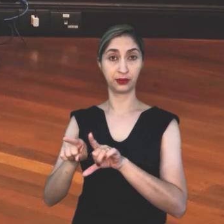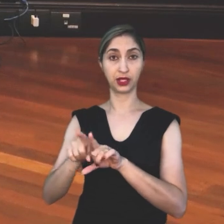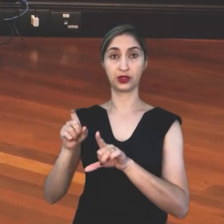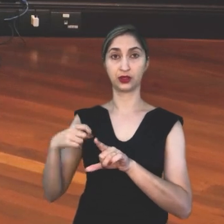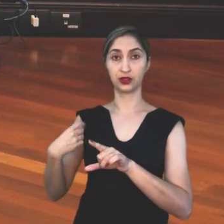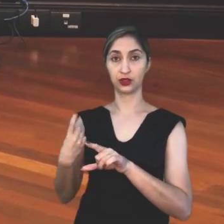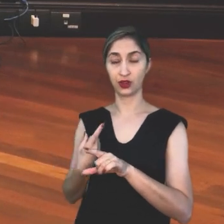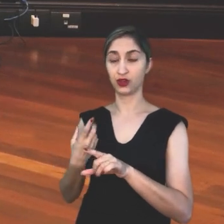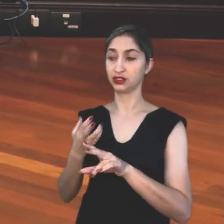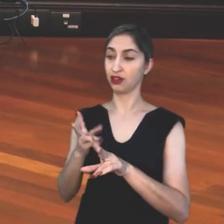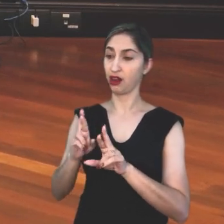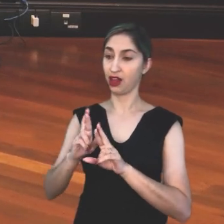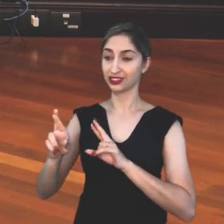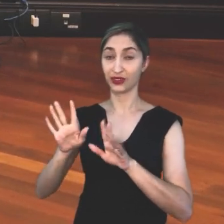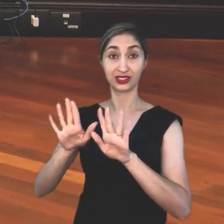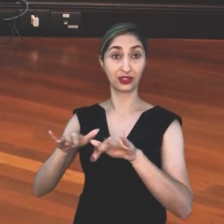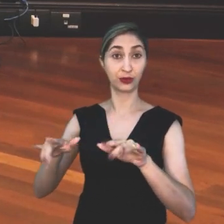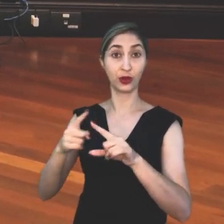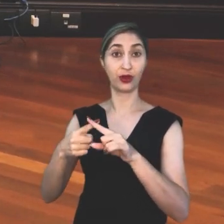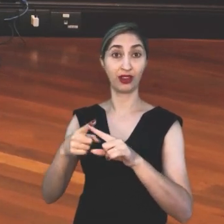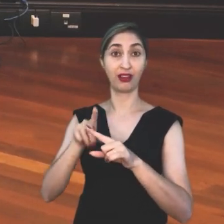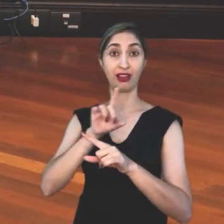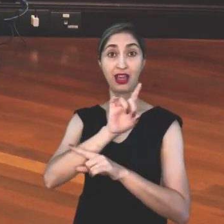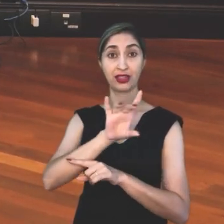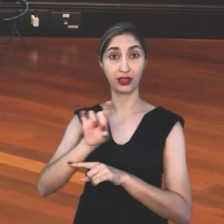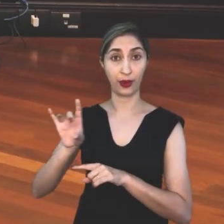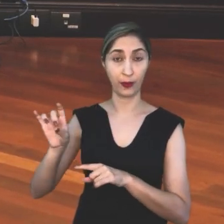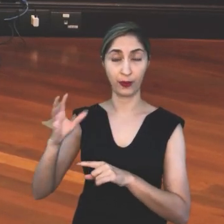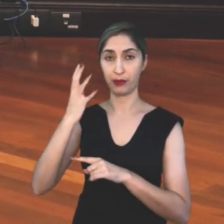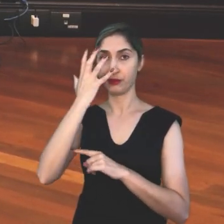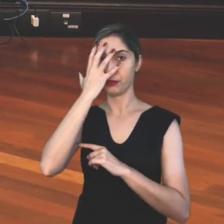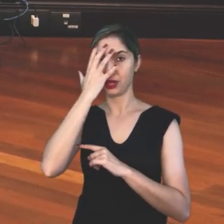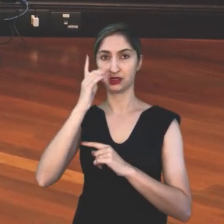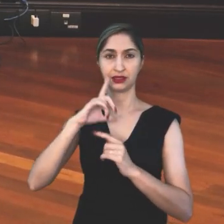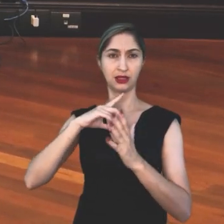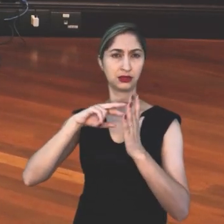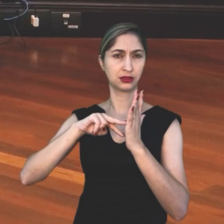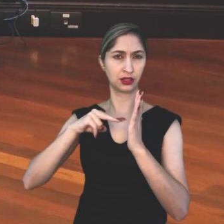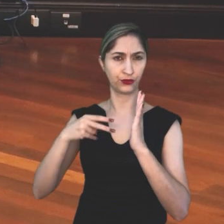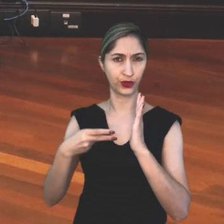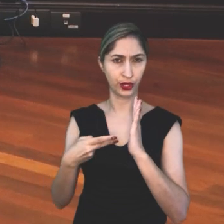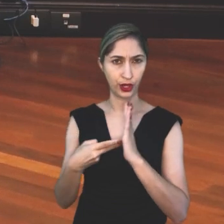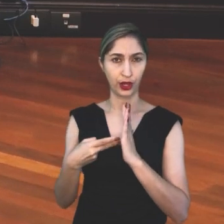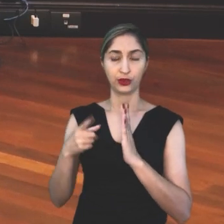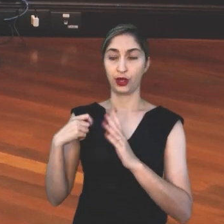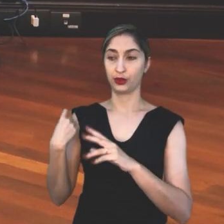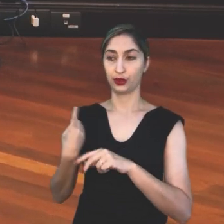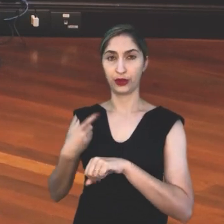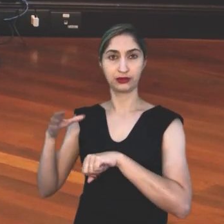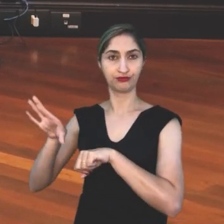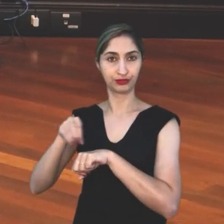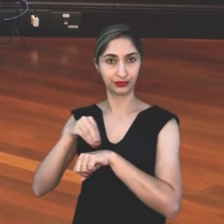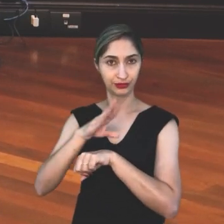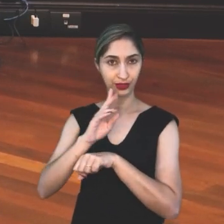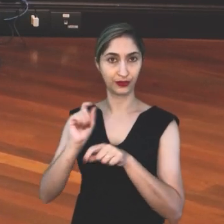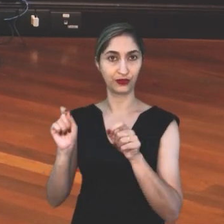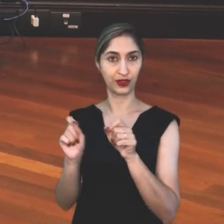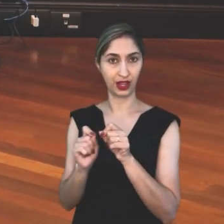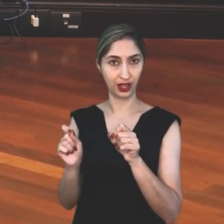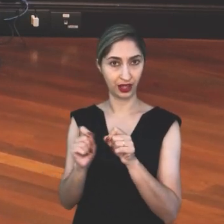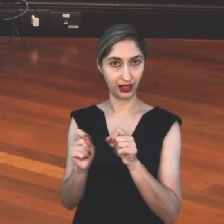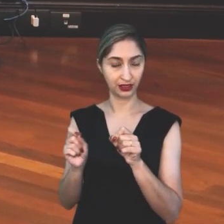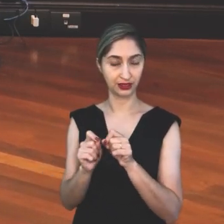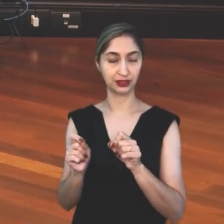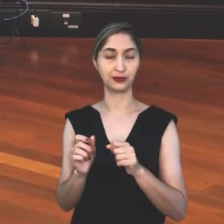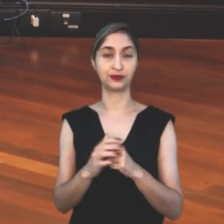africanas, e a gente dialoga com as crianças, né? Porque cada máscara ela traz um sentido também, tem um significado, então a gente apresenta isso